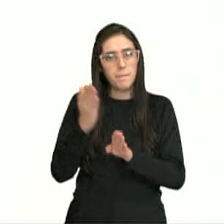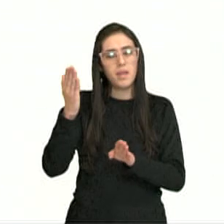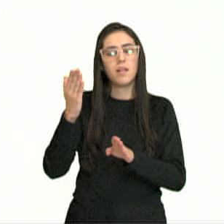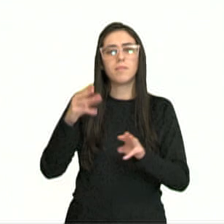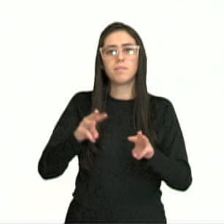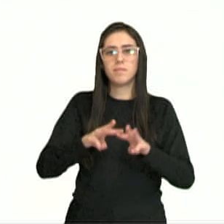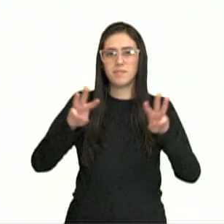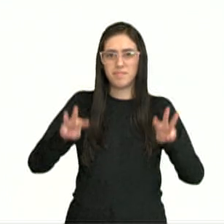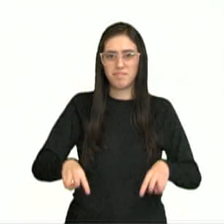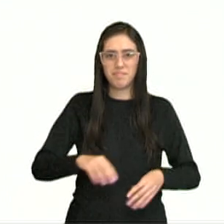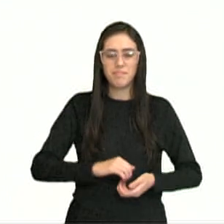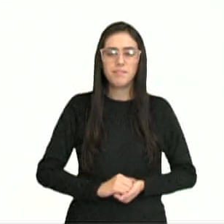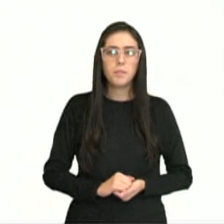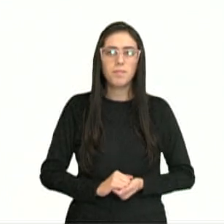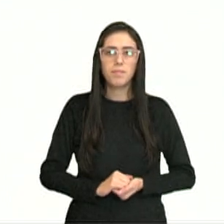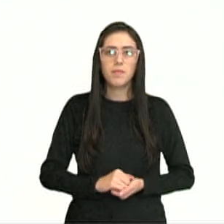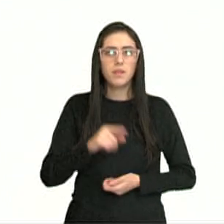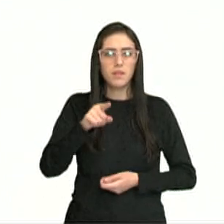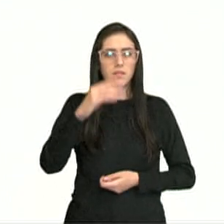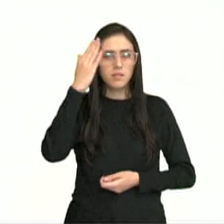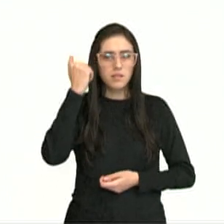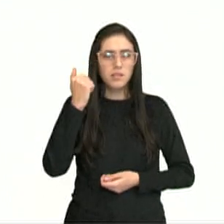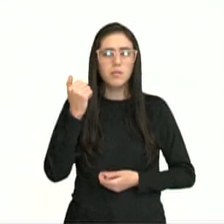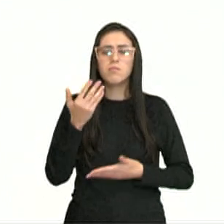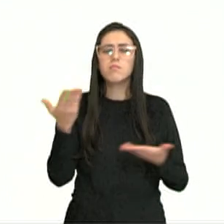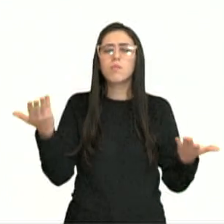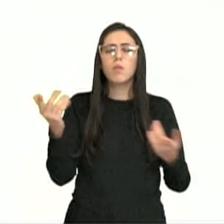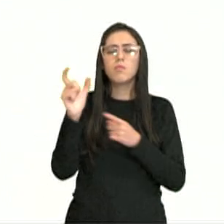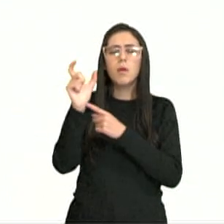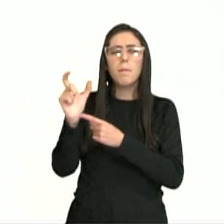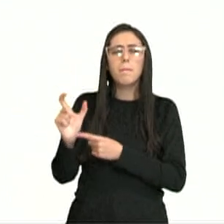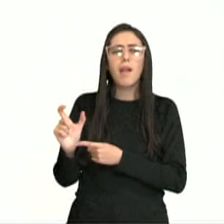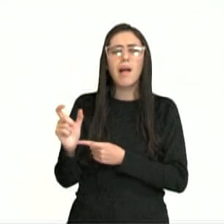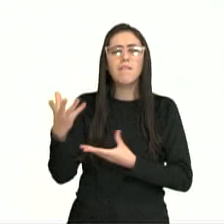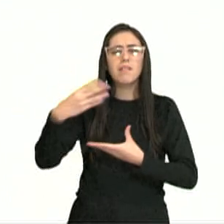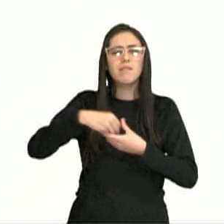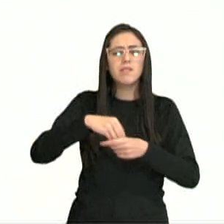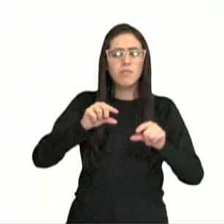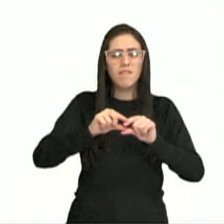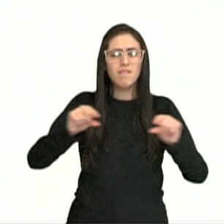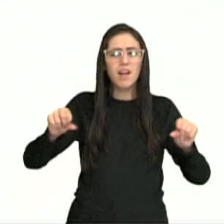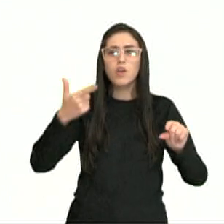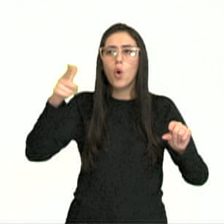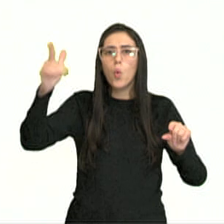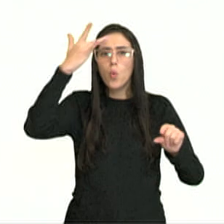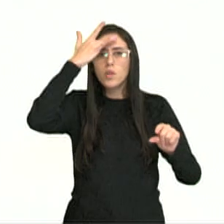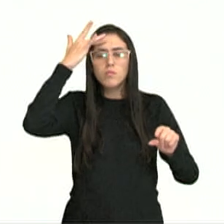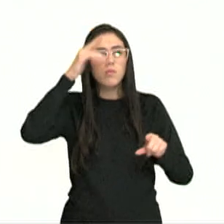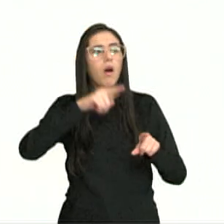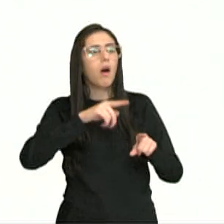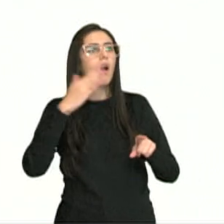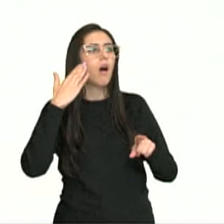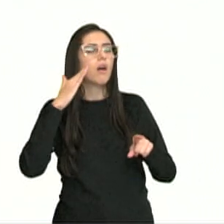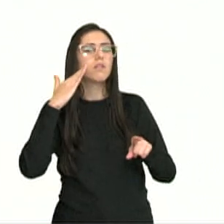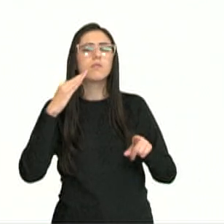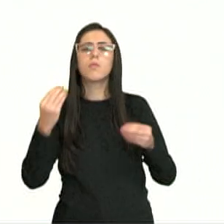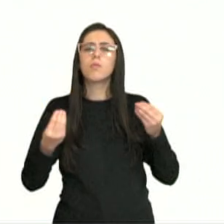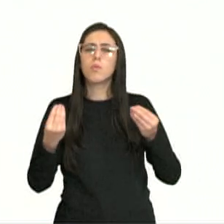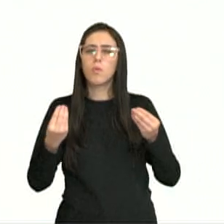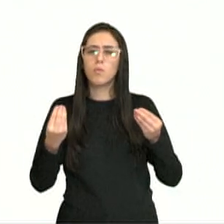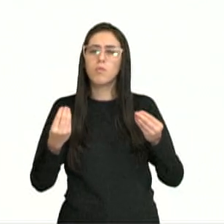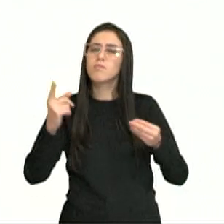UFPR. Você sabe que palavras sustentam nossos enunciados para que o outro compreenda o que dizemos?